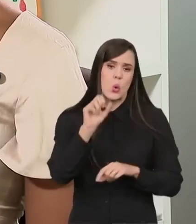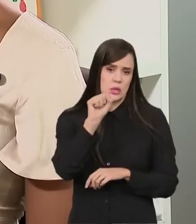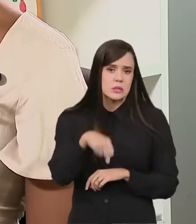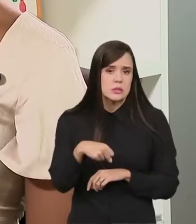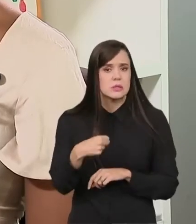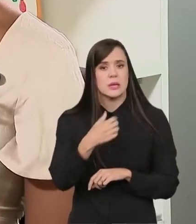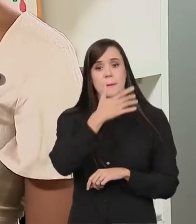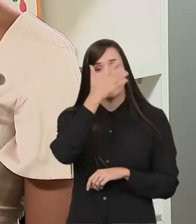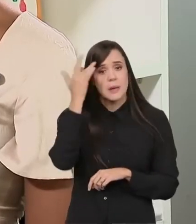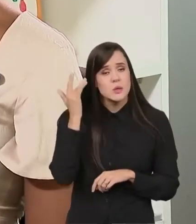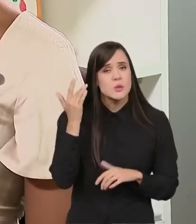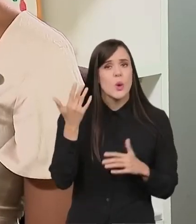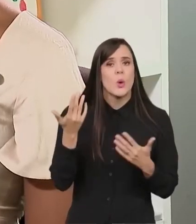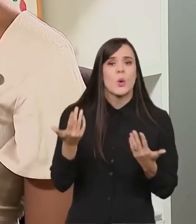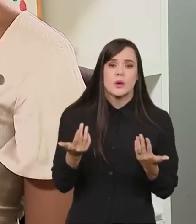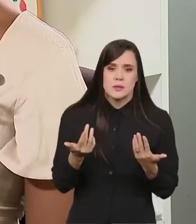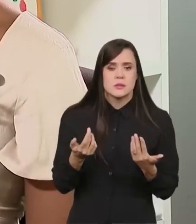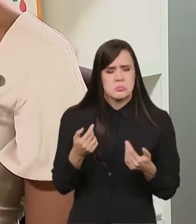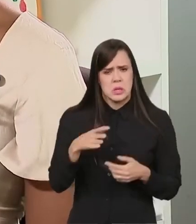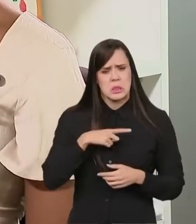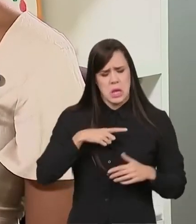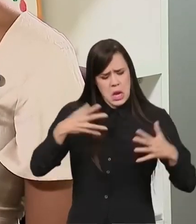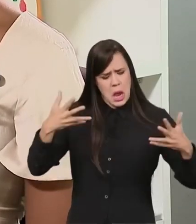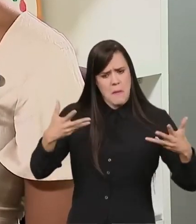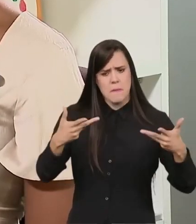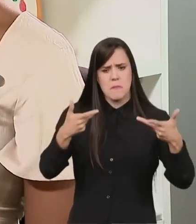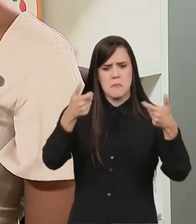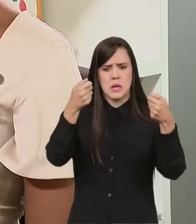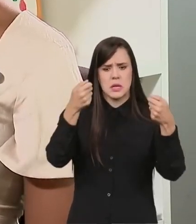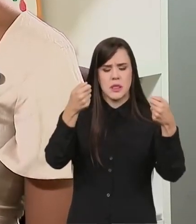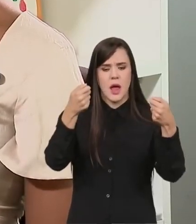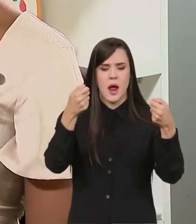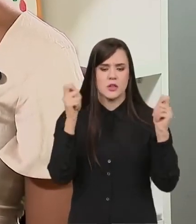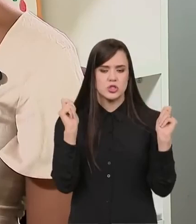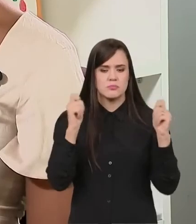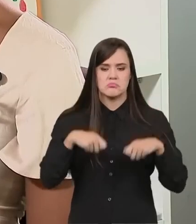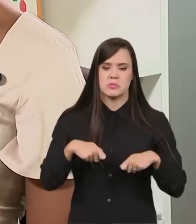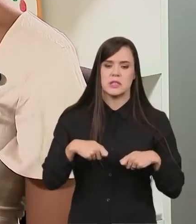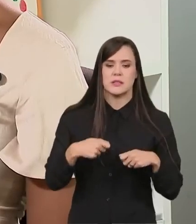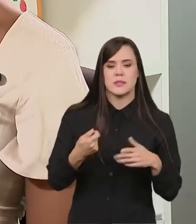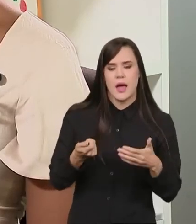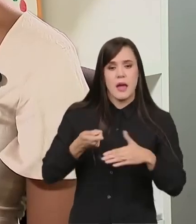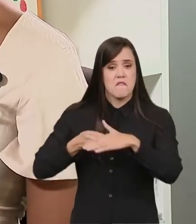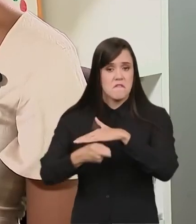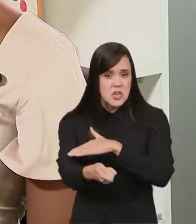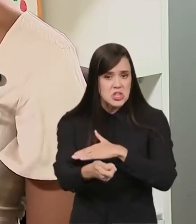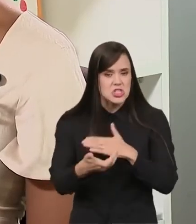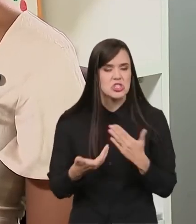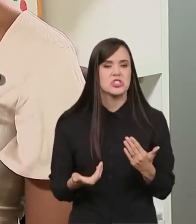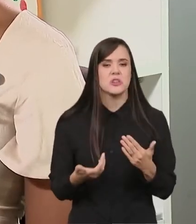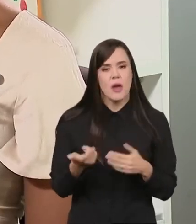por pessoas que têm ótimas habilidades aí que vale a pena, né, investir, e elas